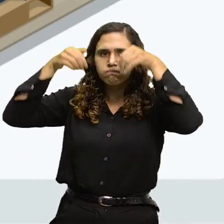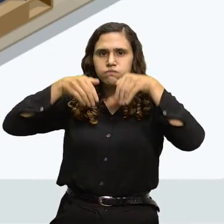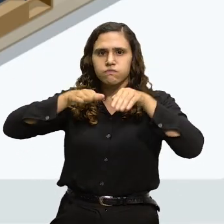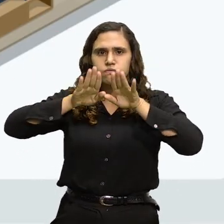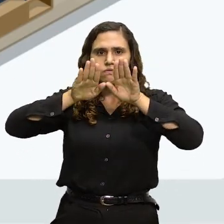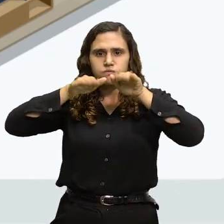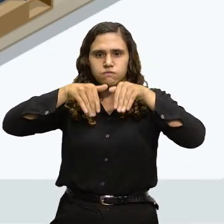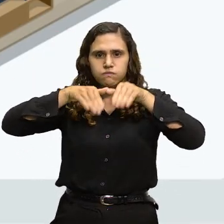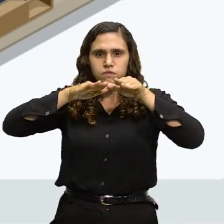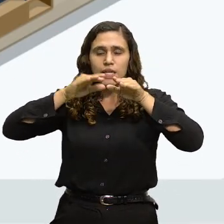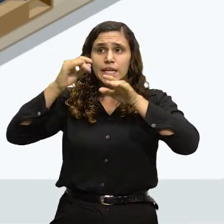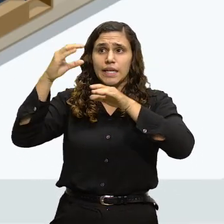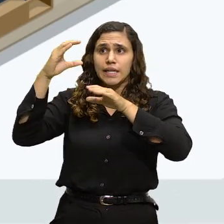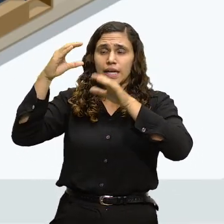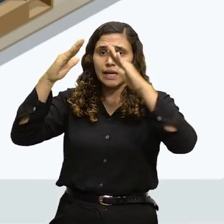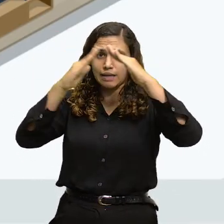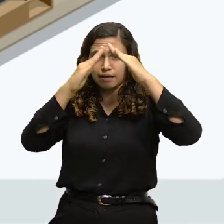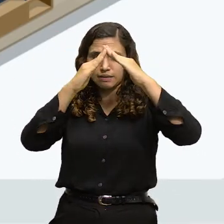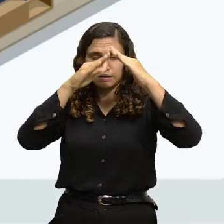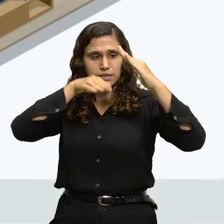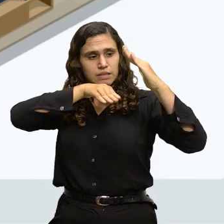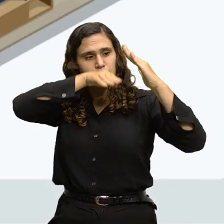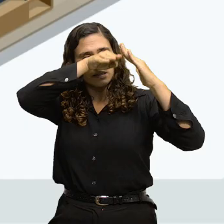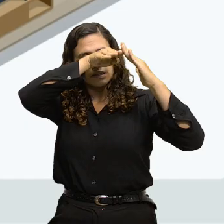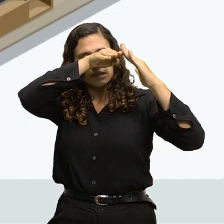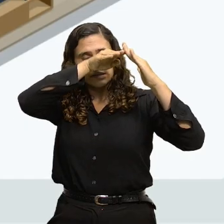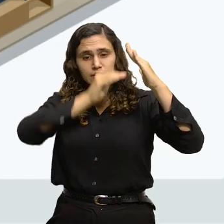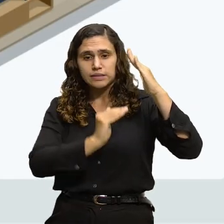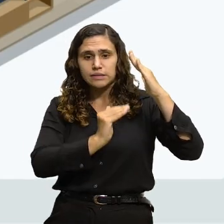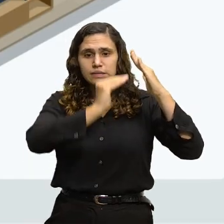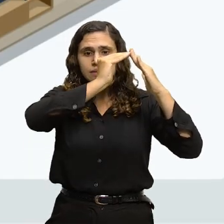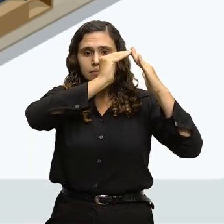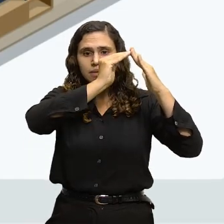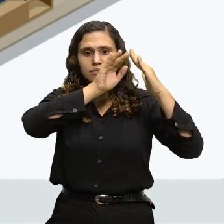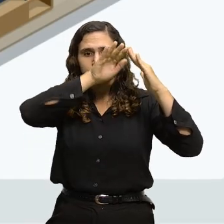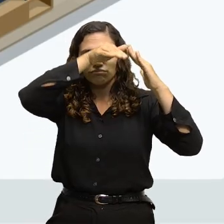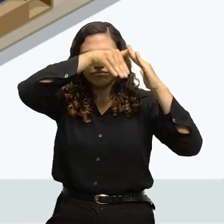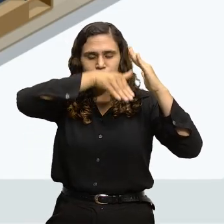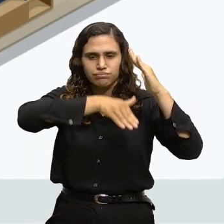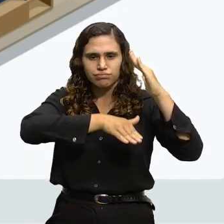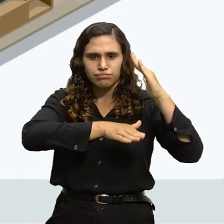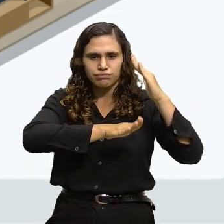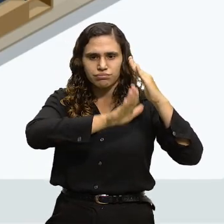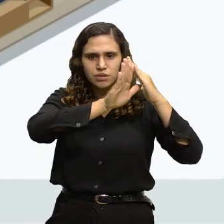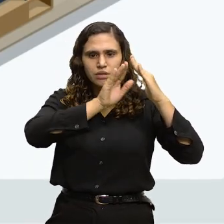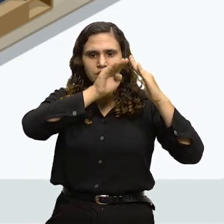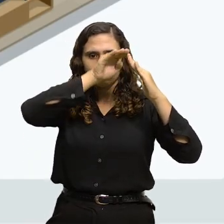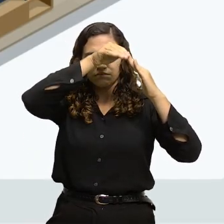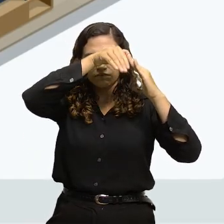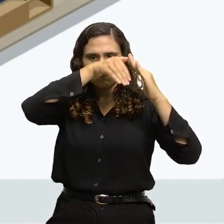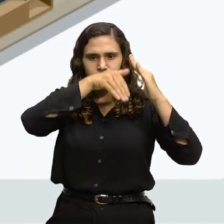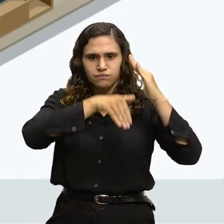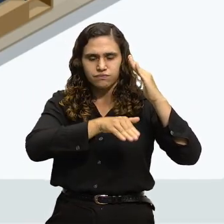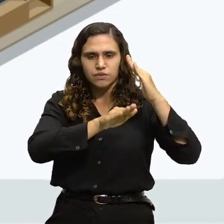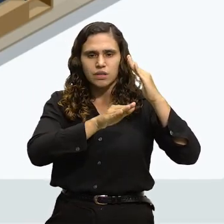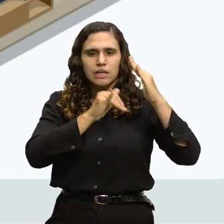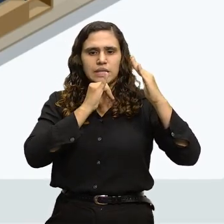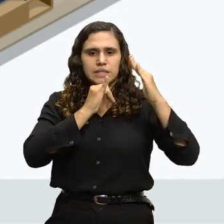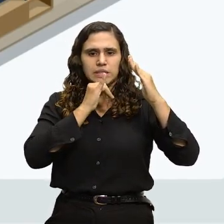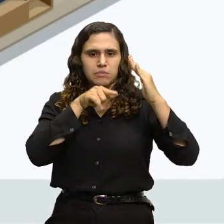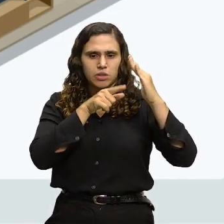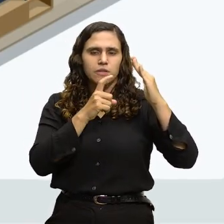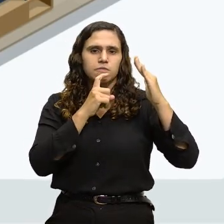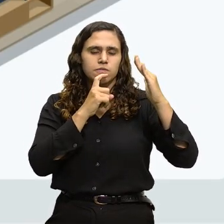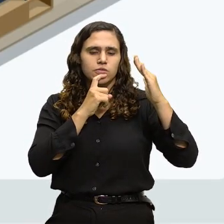casa, né? Por quê? Porque ele vai jogar para a sala, para o ambiente onde você está, um ar frio, né? Com baixa temperatura. E como ele é mais denso do que